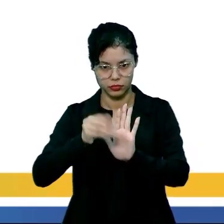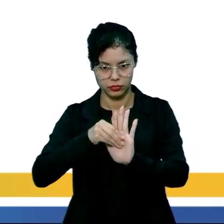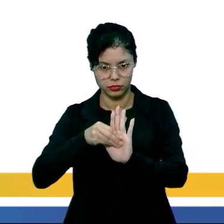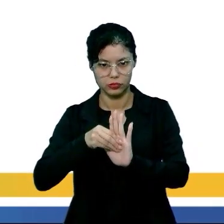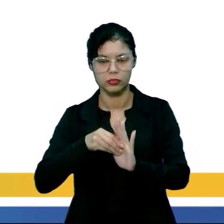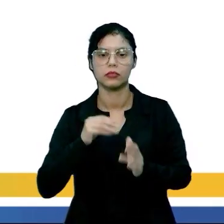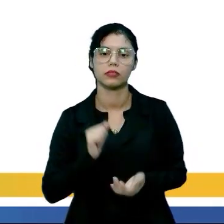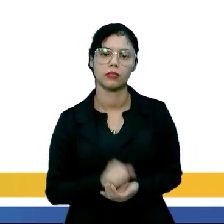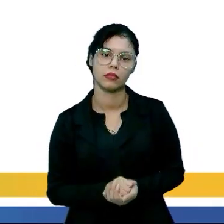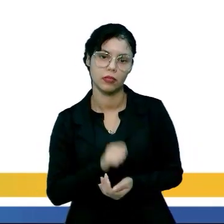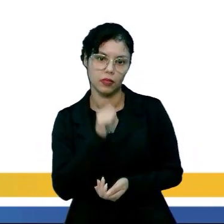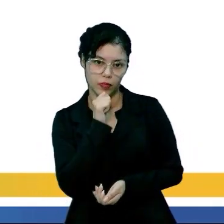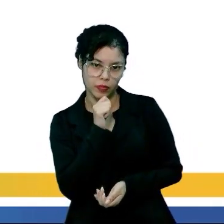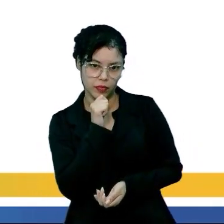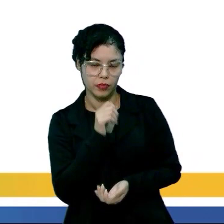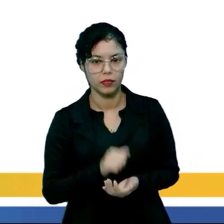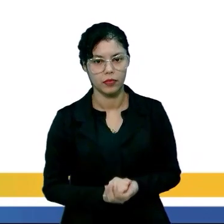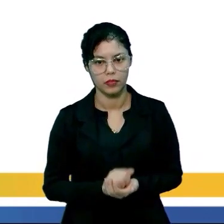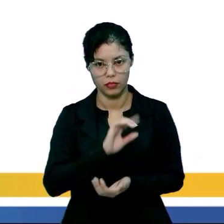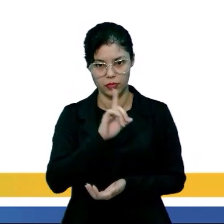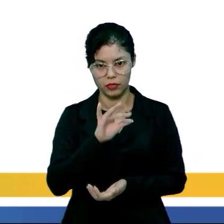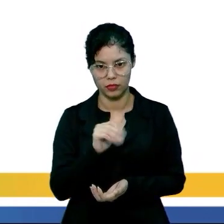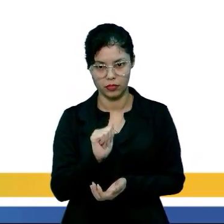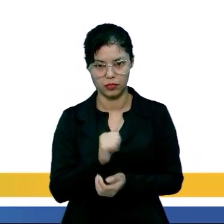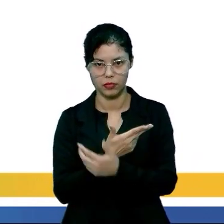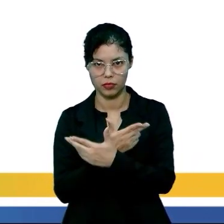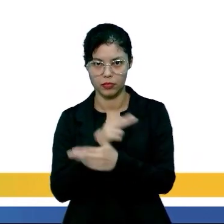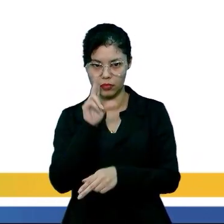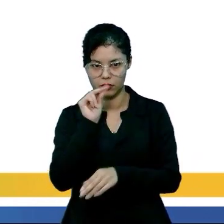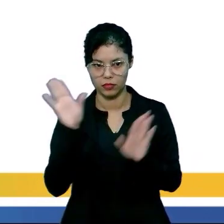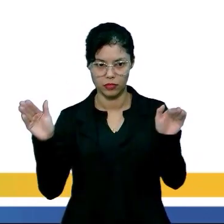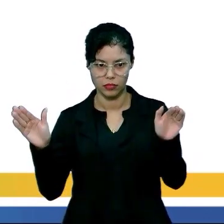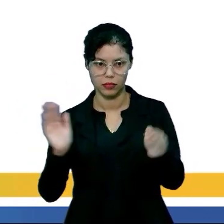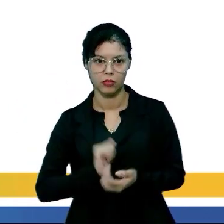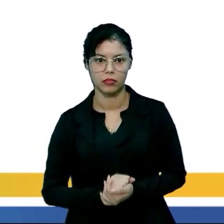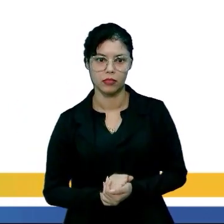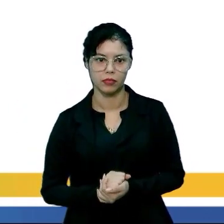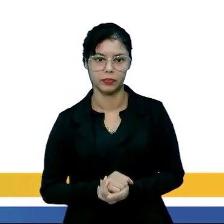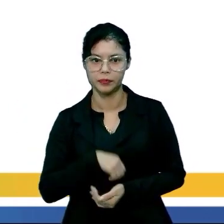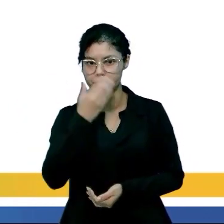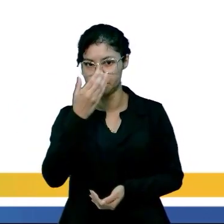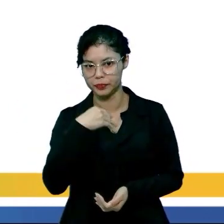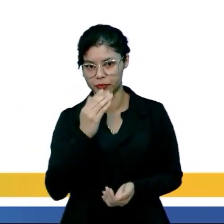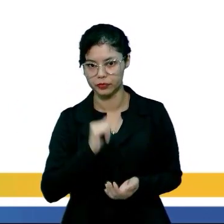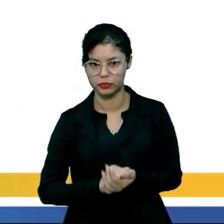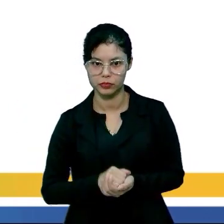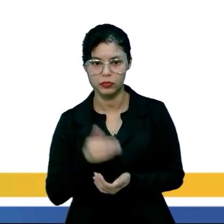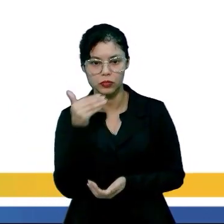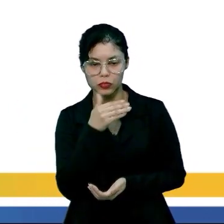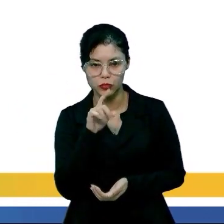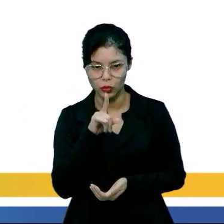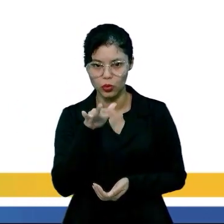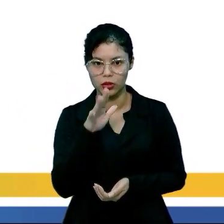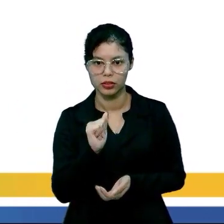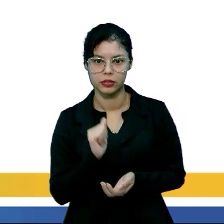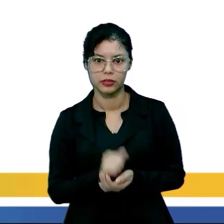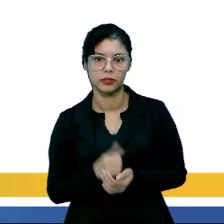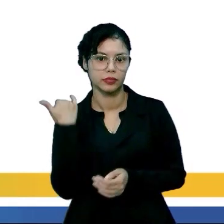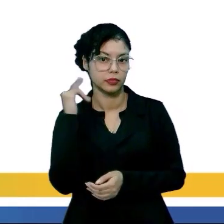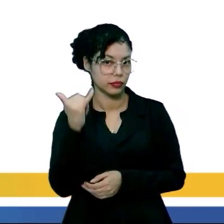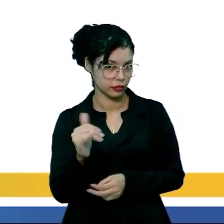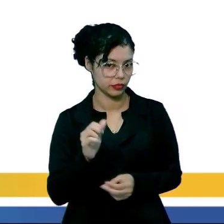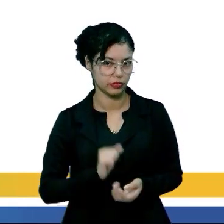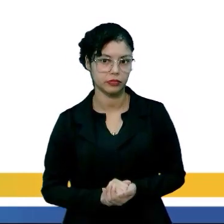estruturas fixadoras que se aderem às asas das aves. Frutos com polpa suculenta que